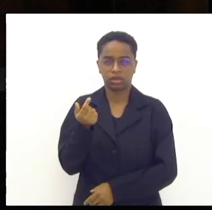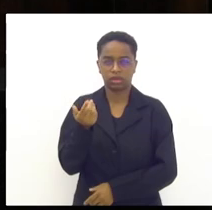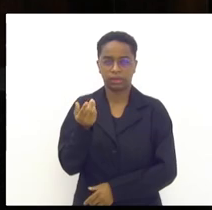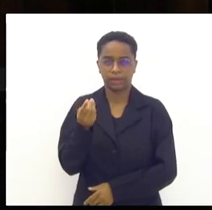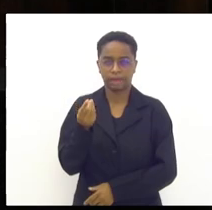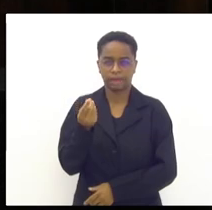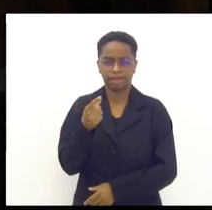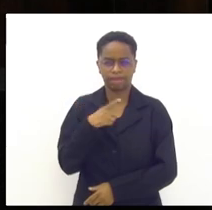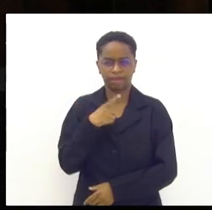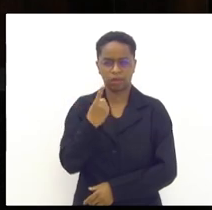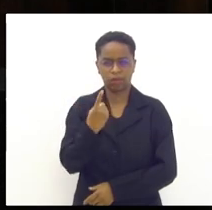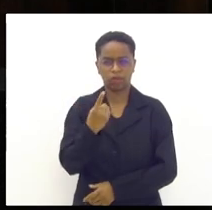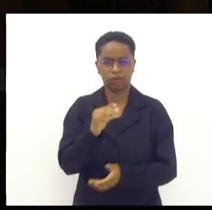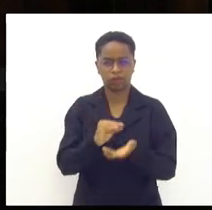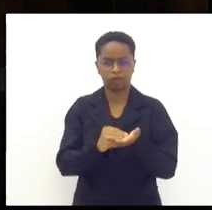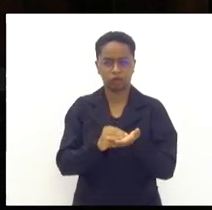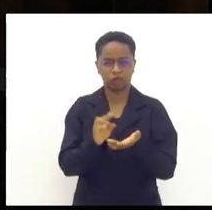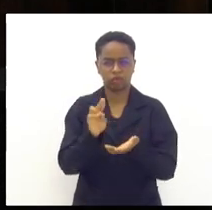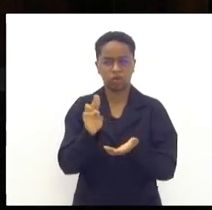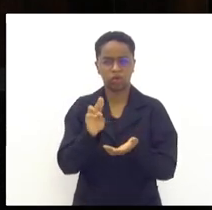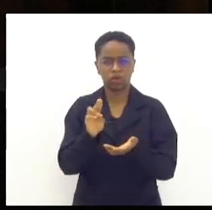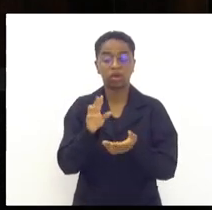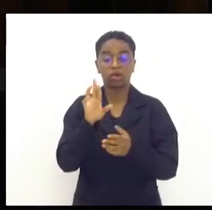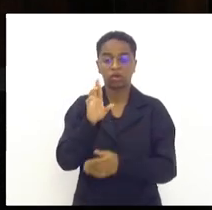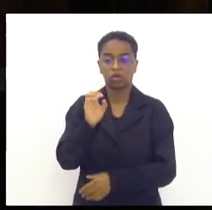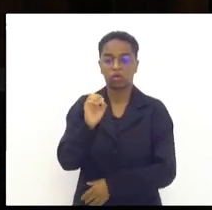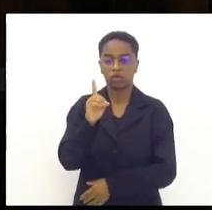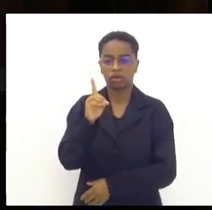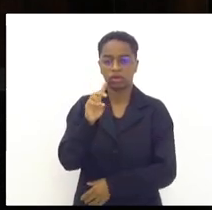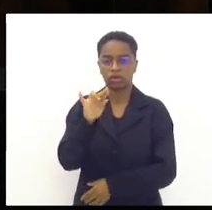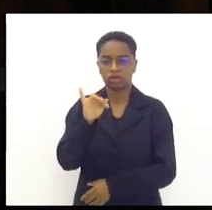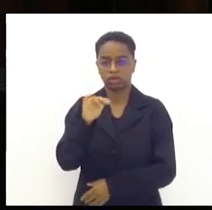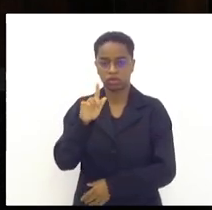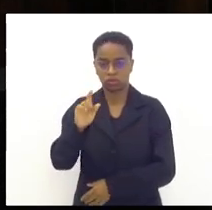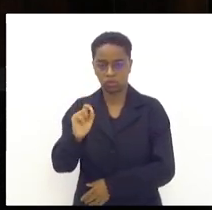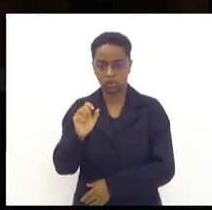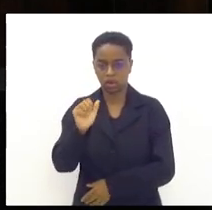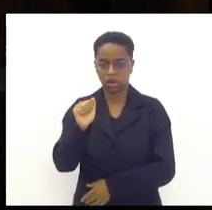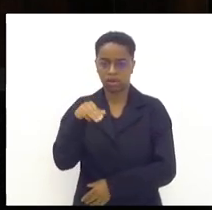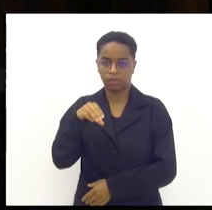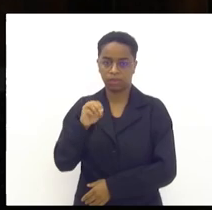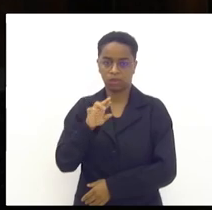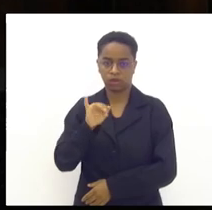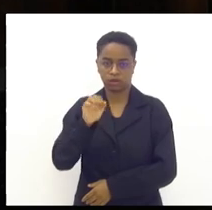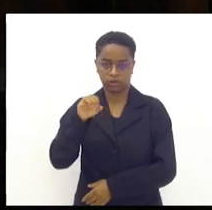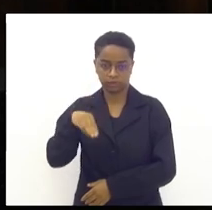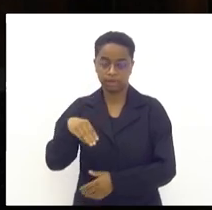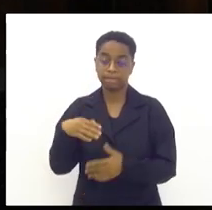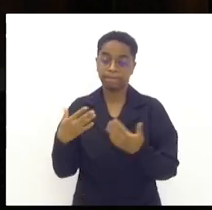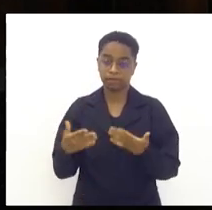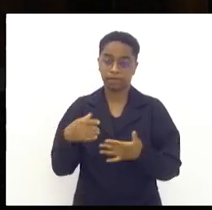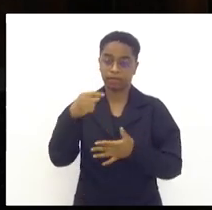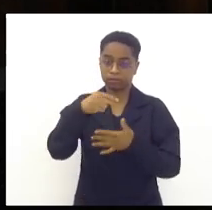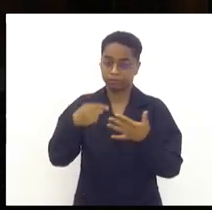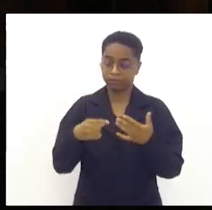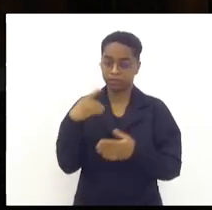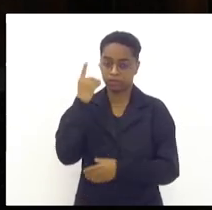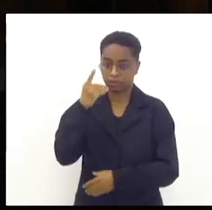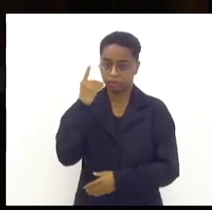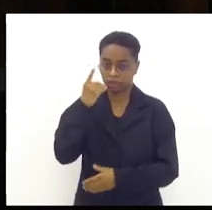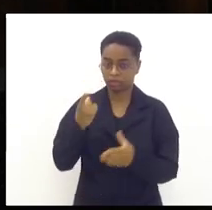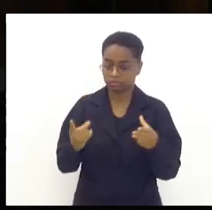E tem mais um deputado que é o deputado Rodrigo Amorim. Então, esses deputados vão fazer